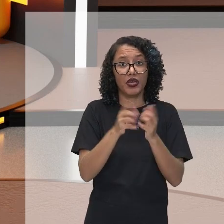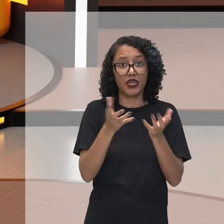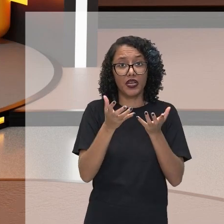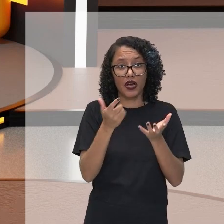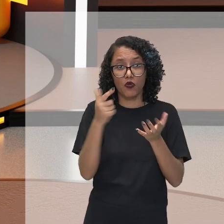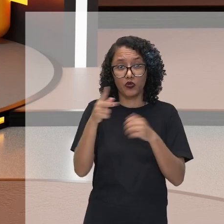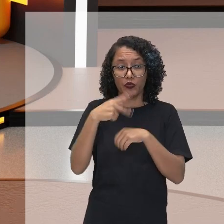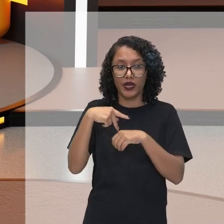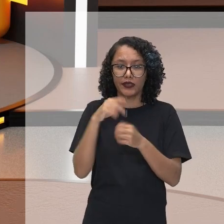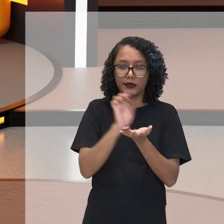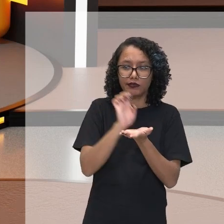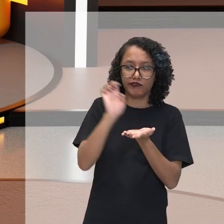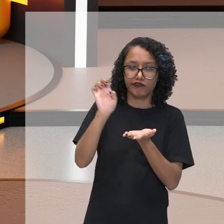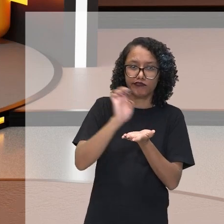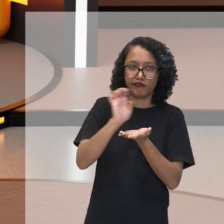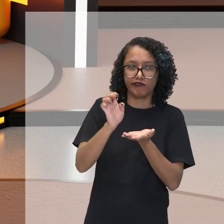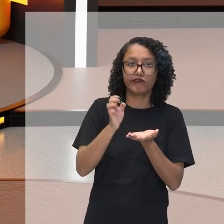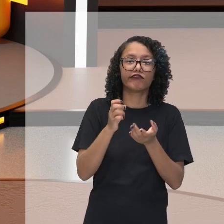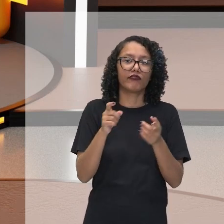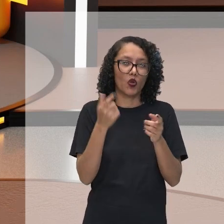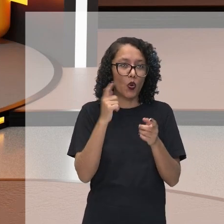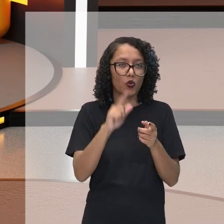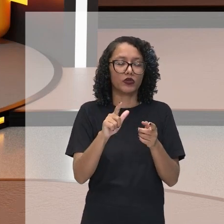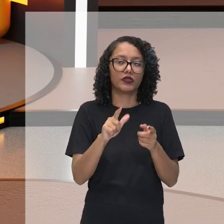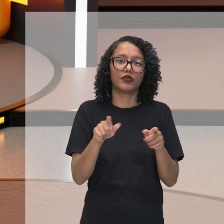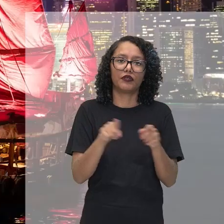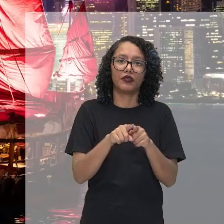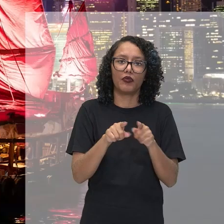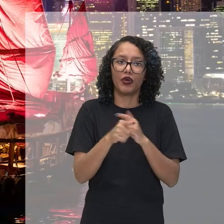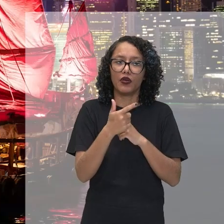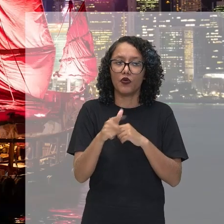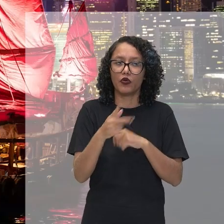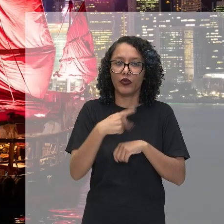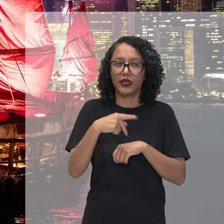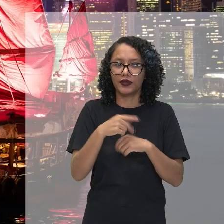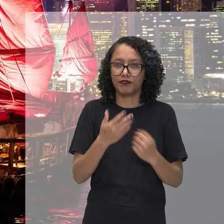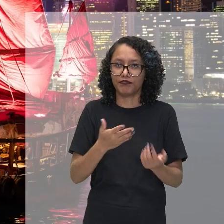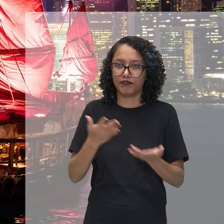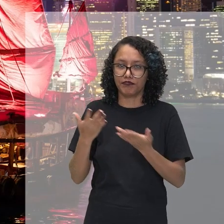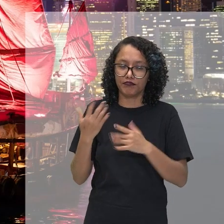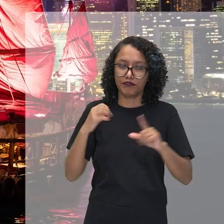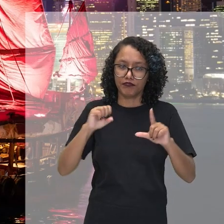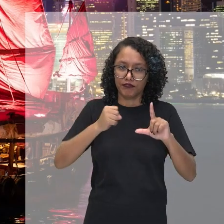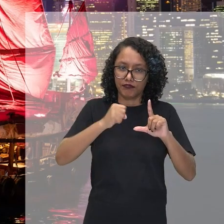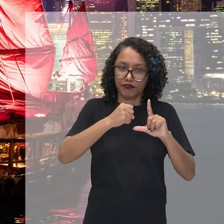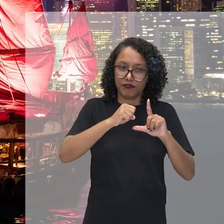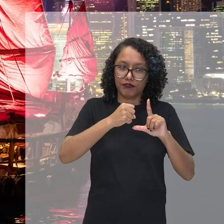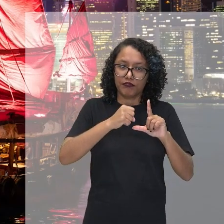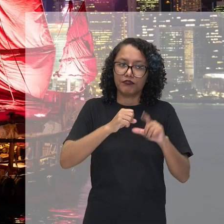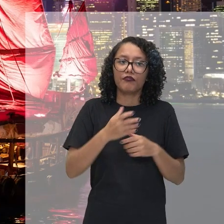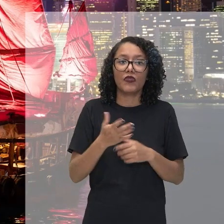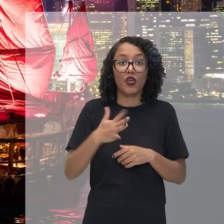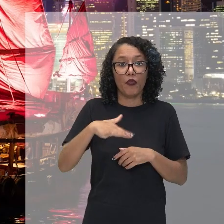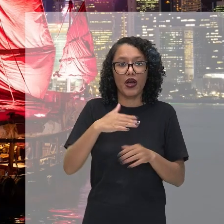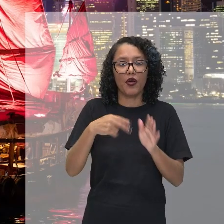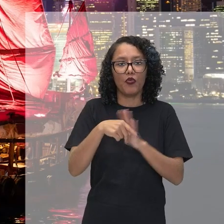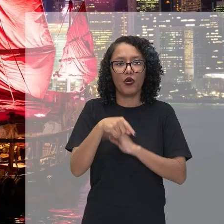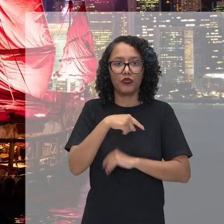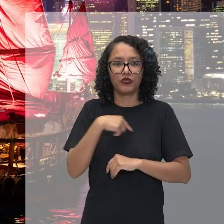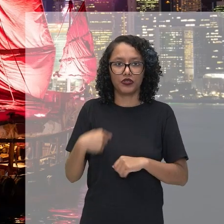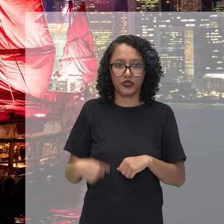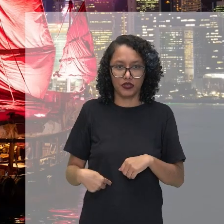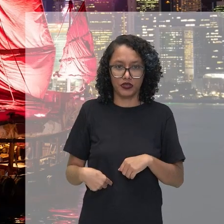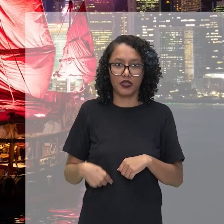estrangeiros, tá bom? Mas além de Singapura, também teremos o quê? Hong Kong, né? Hong Kong é um território chinês que obteve aí